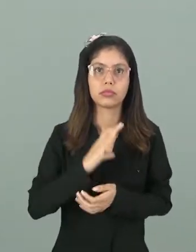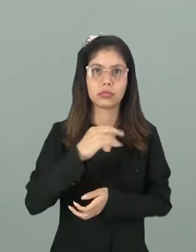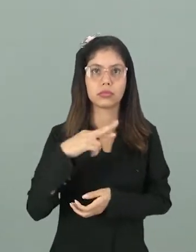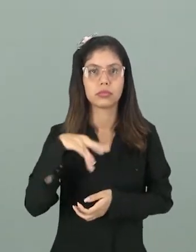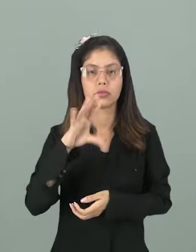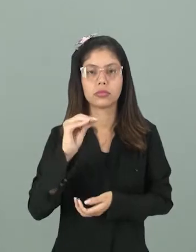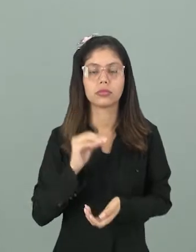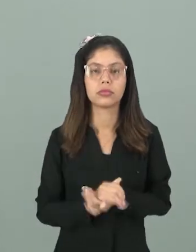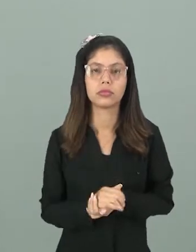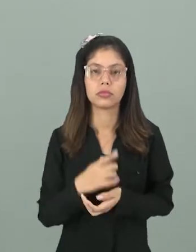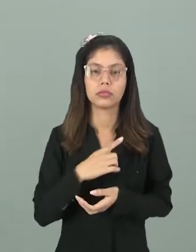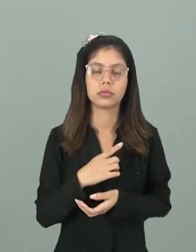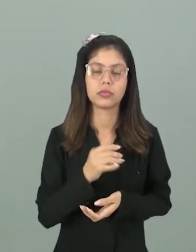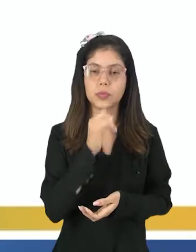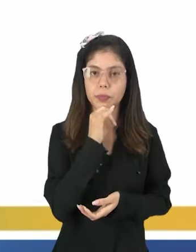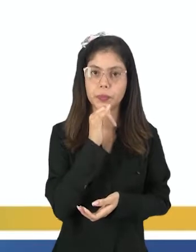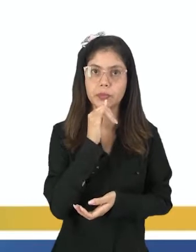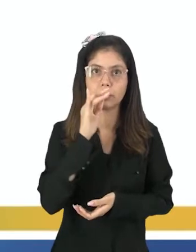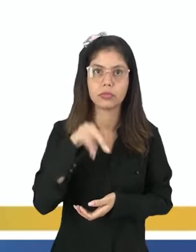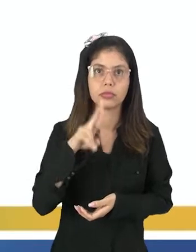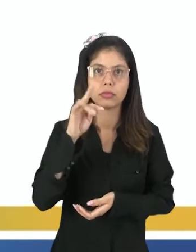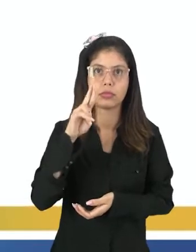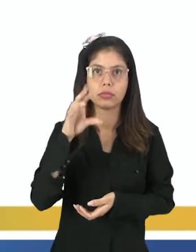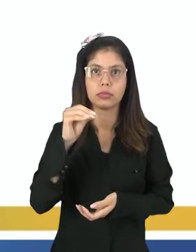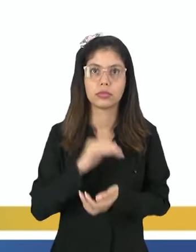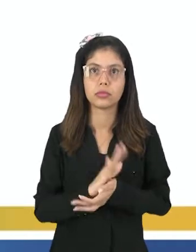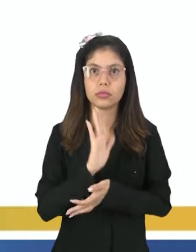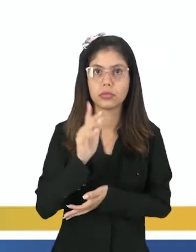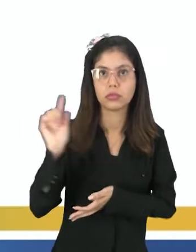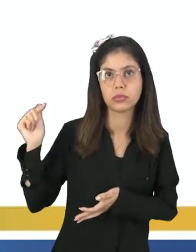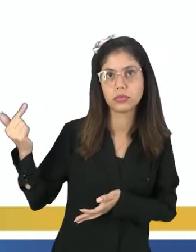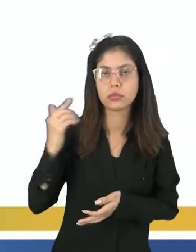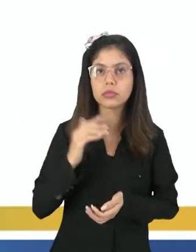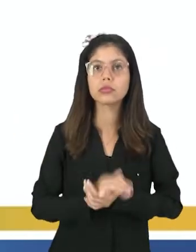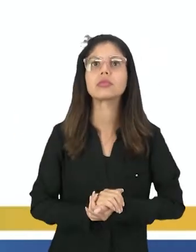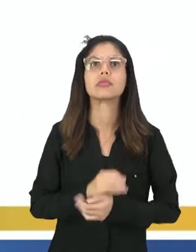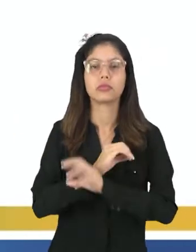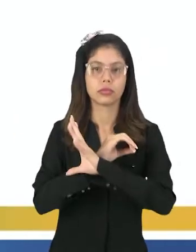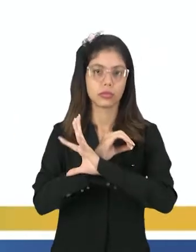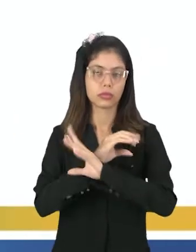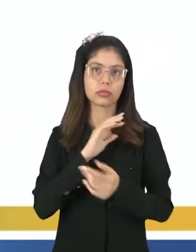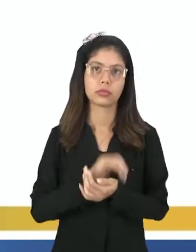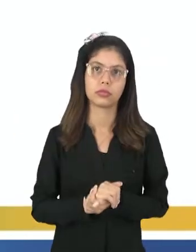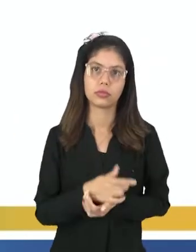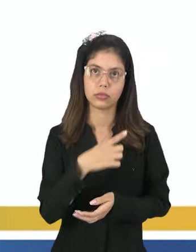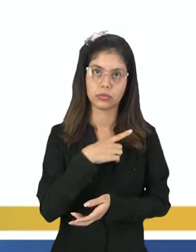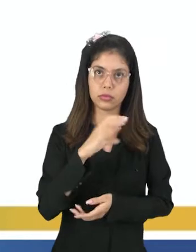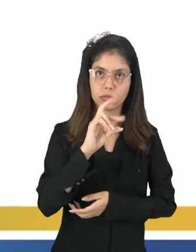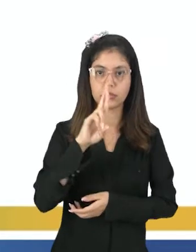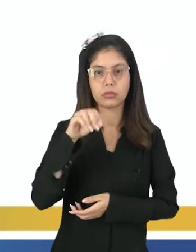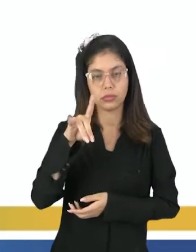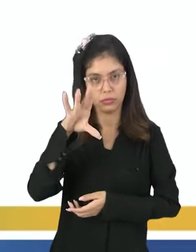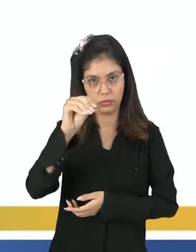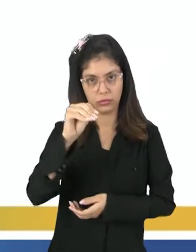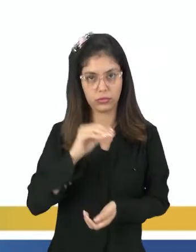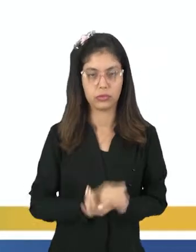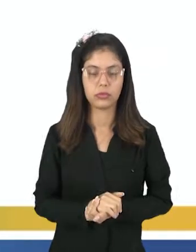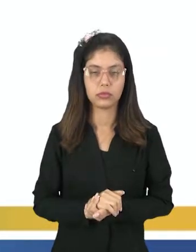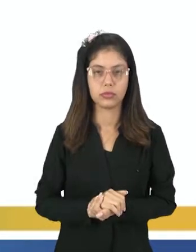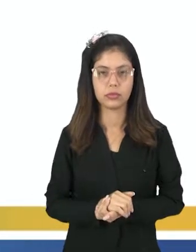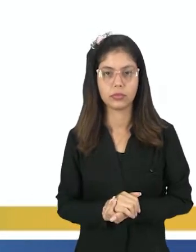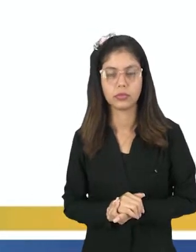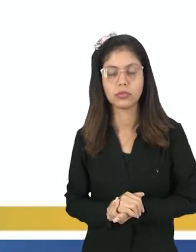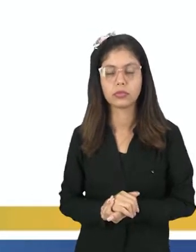tem um exemplo de um componente inorgânico. Já no ácido fórmico, a gente tem aí o encontro,